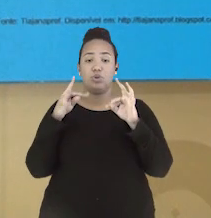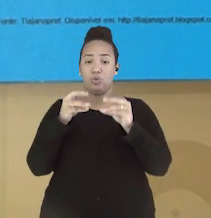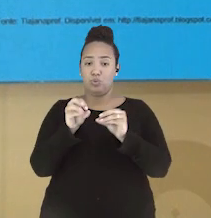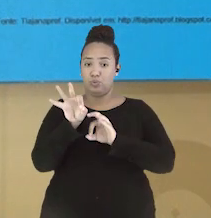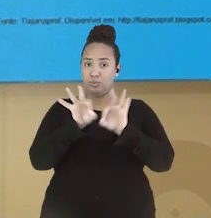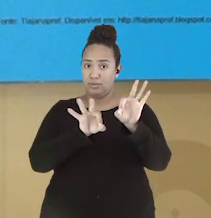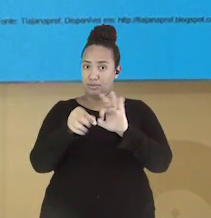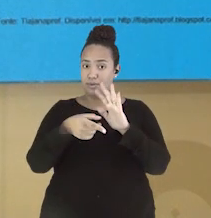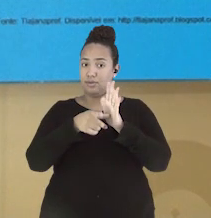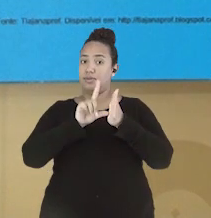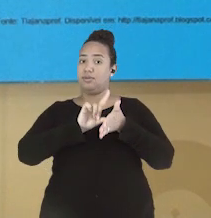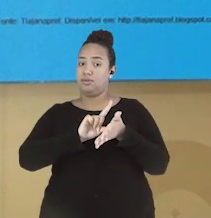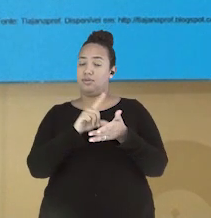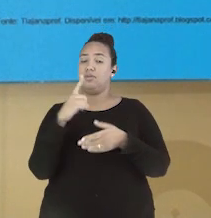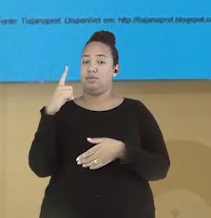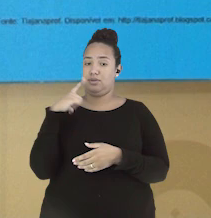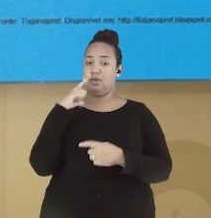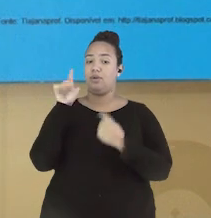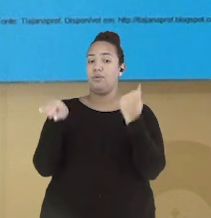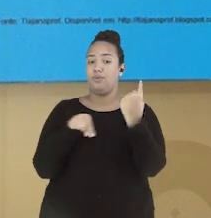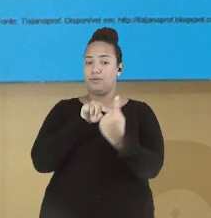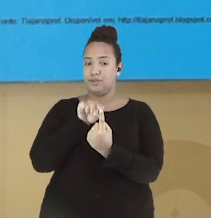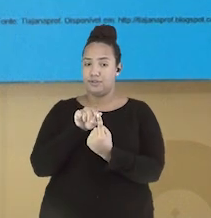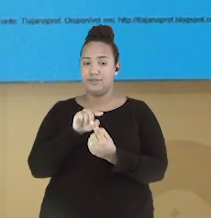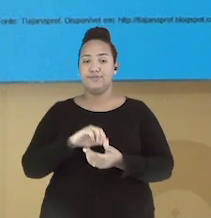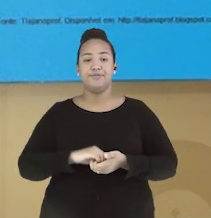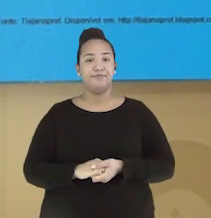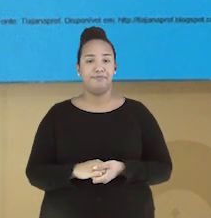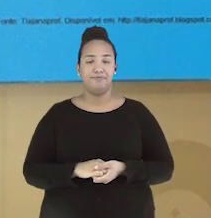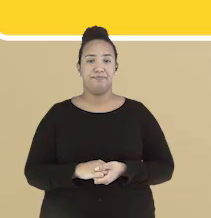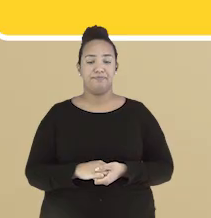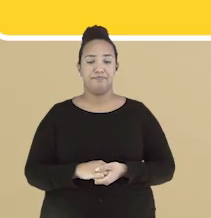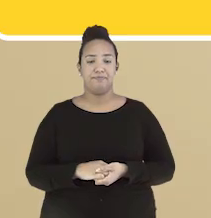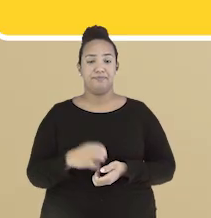que tudo isso foi planejado, existe uma intenção.